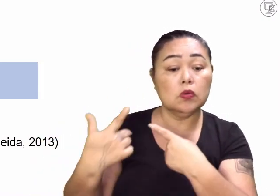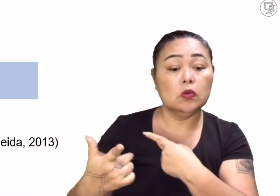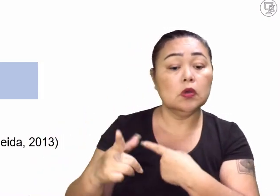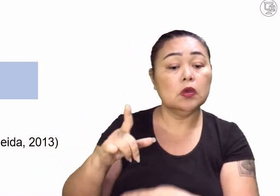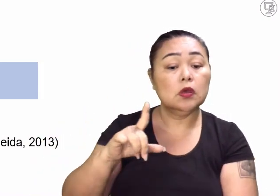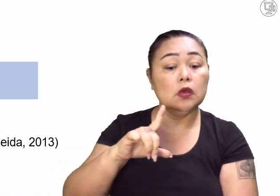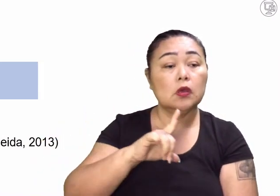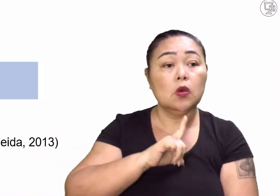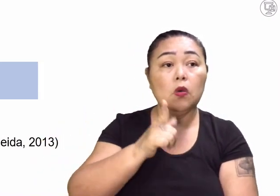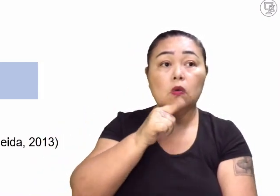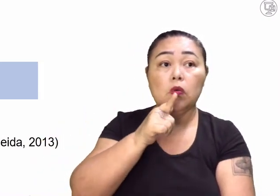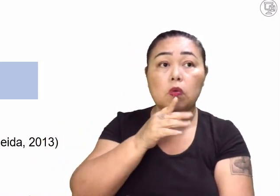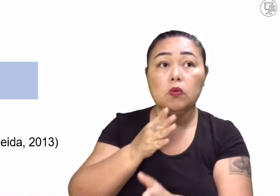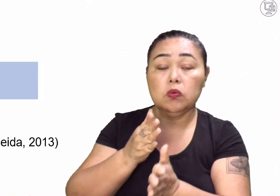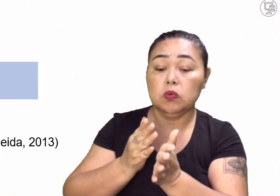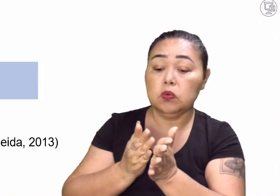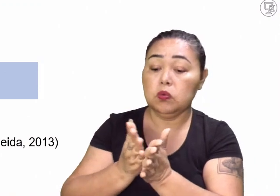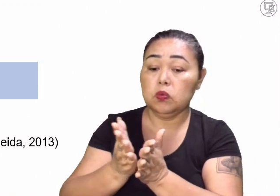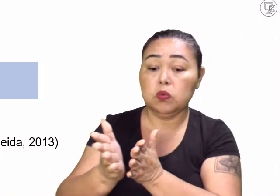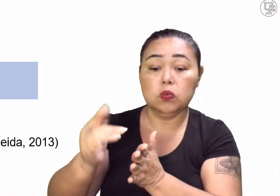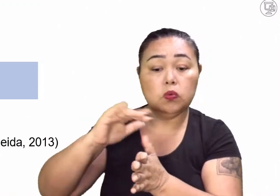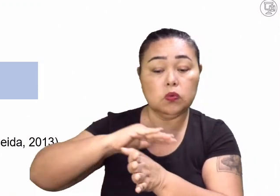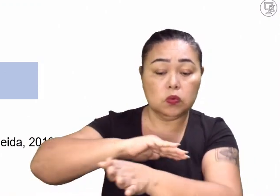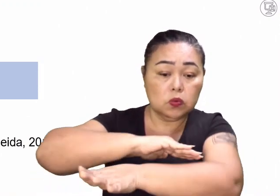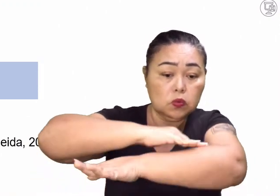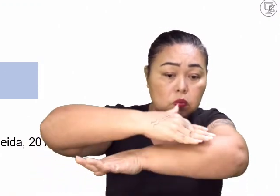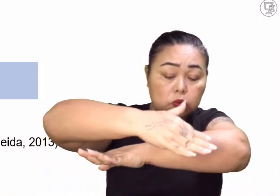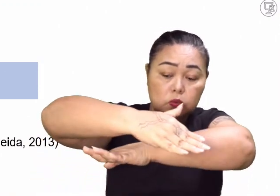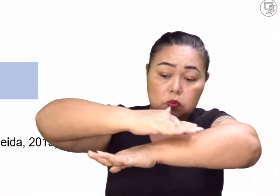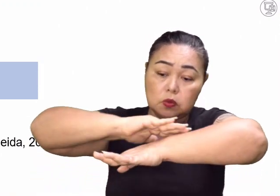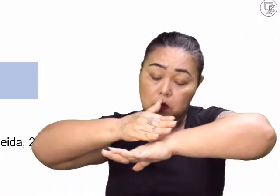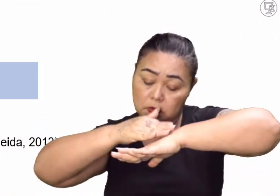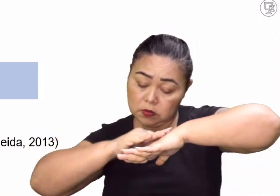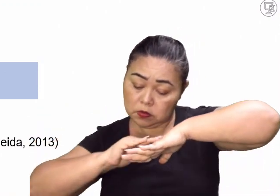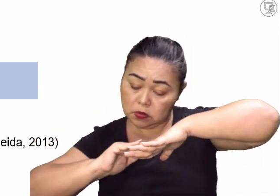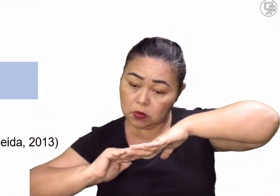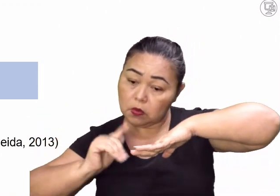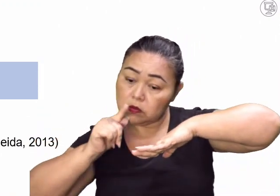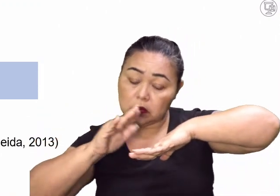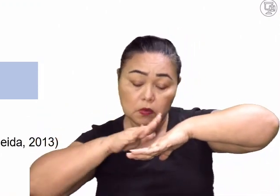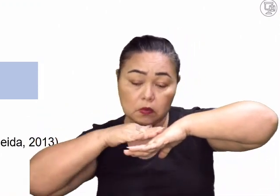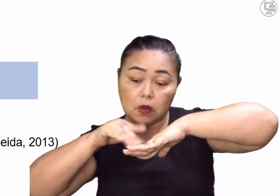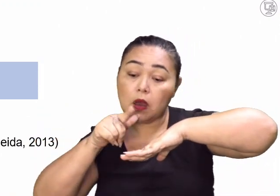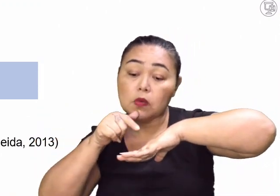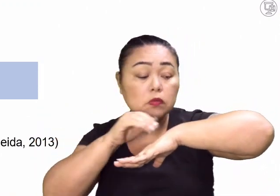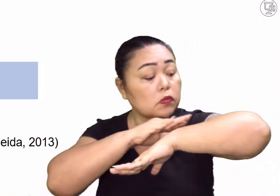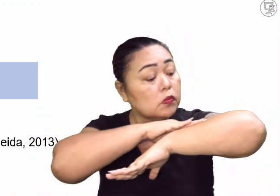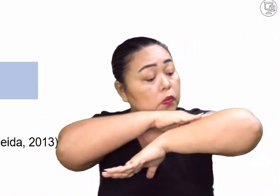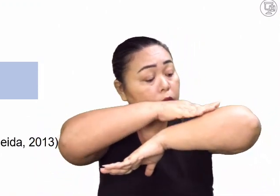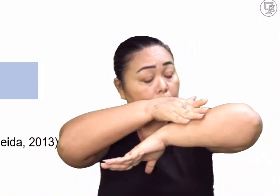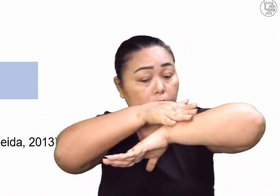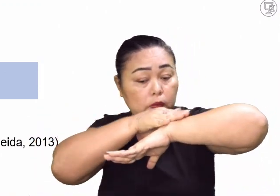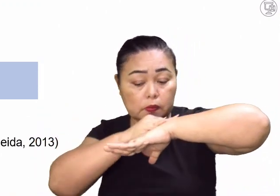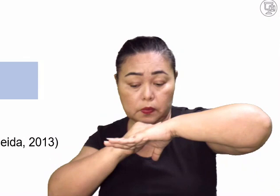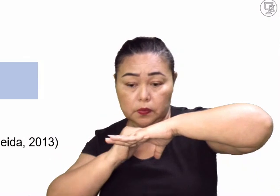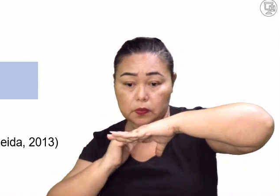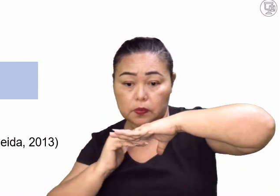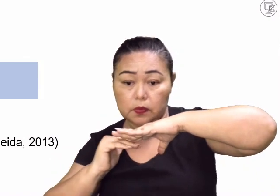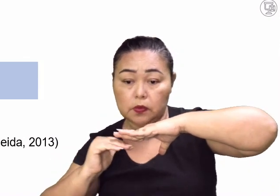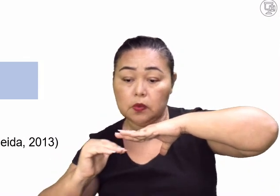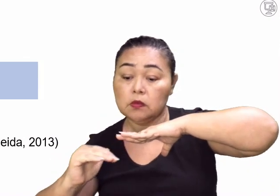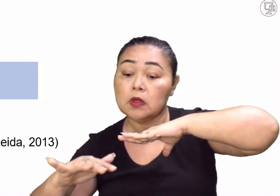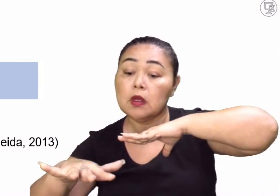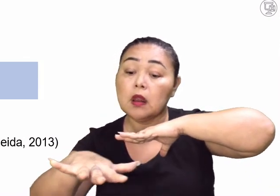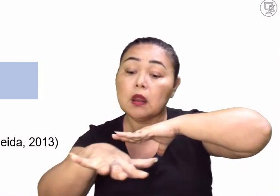rios escoam suas águas sobre planaltos e depressões, o que resulta em um grande potencial hidráulico,